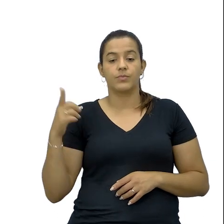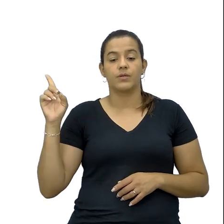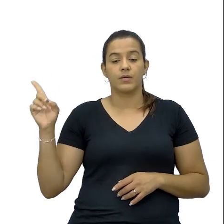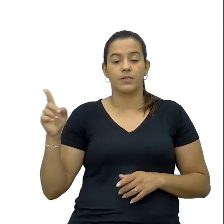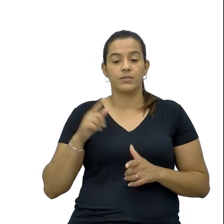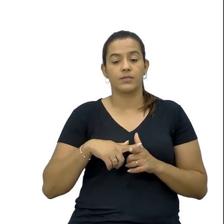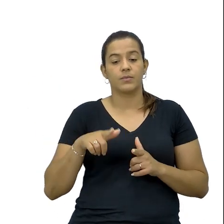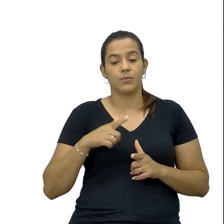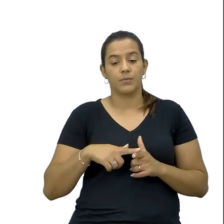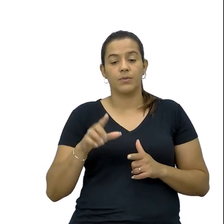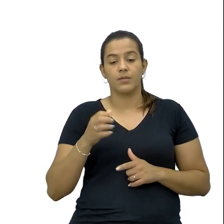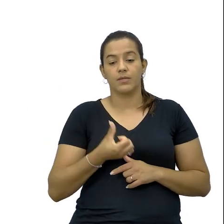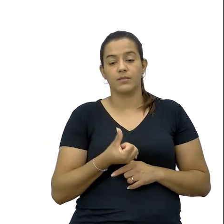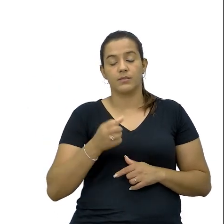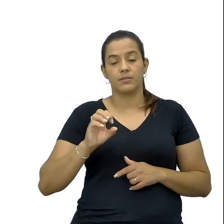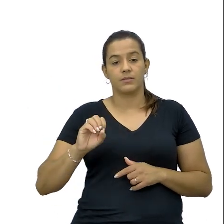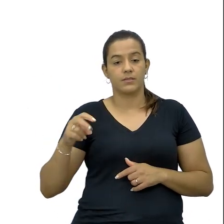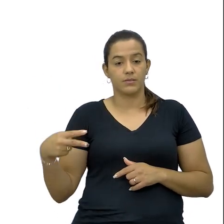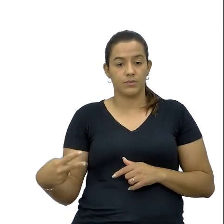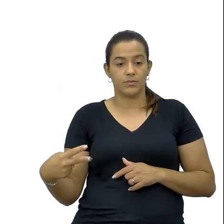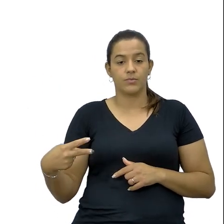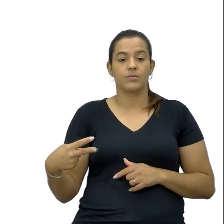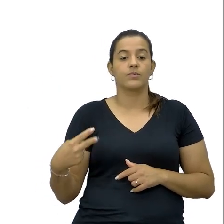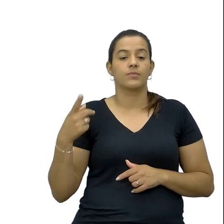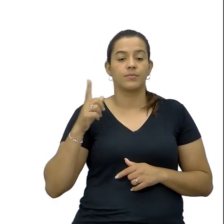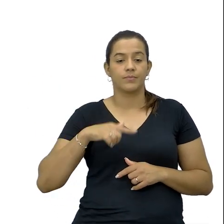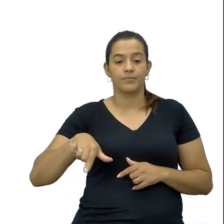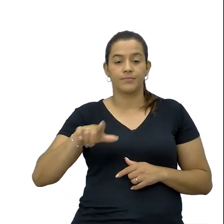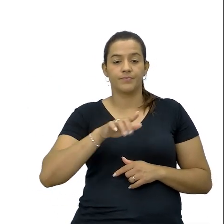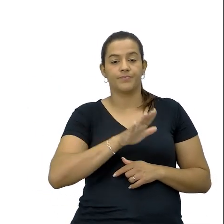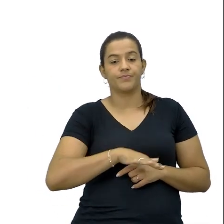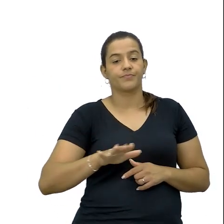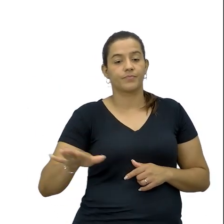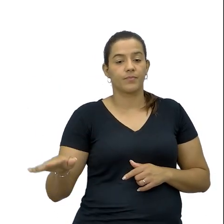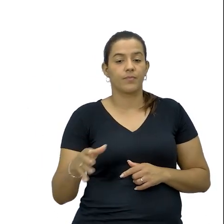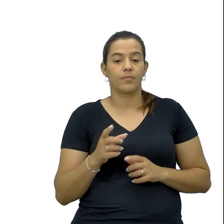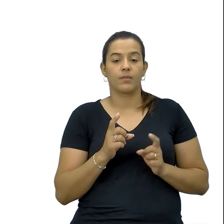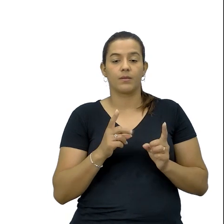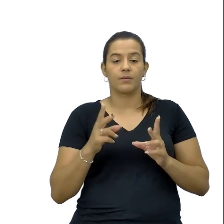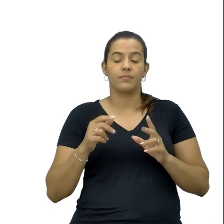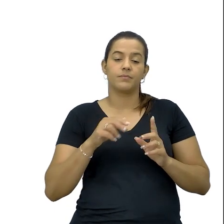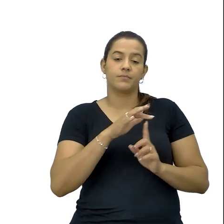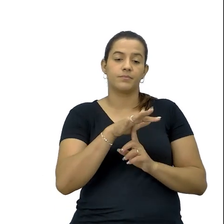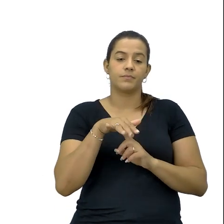na 602, que é que umas crianças, 12 crianças vão para um acampamento, né?